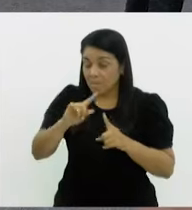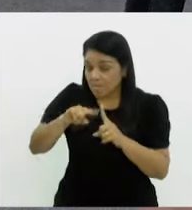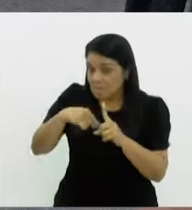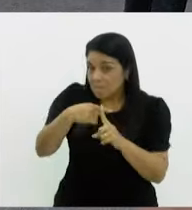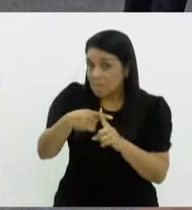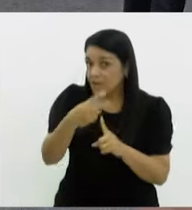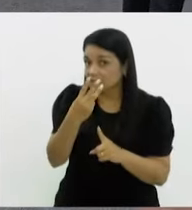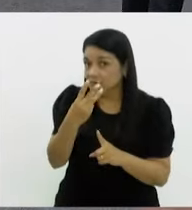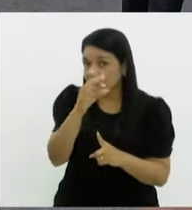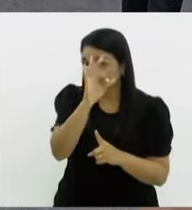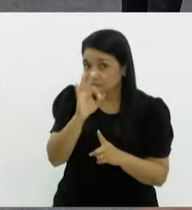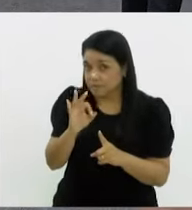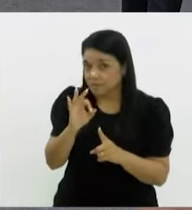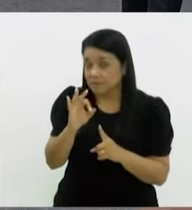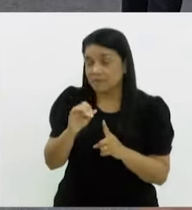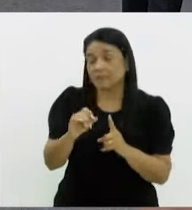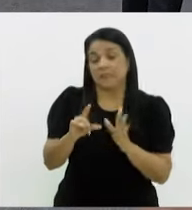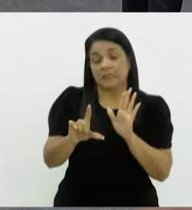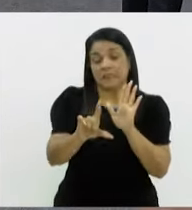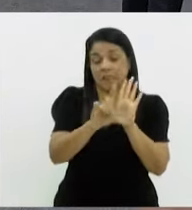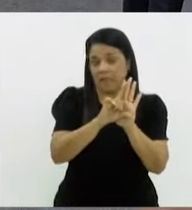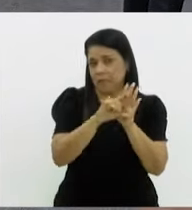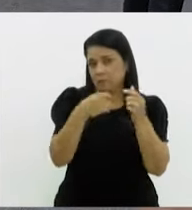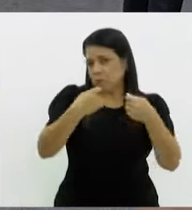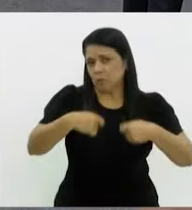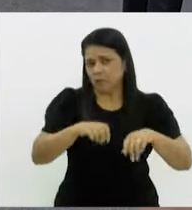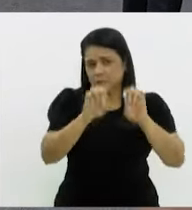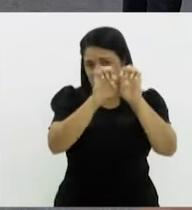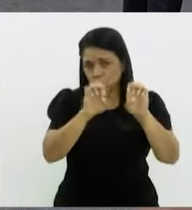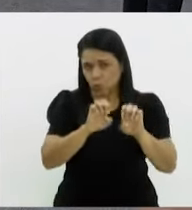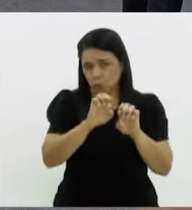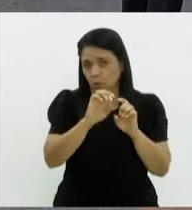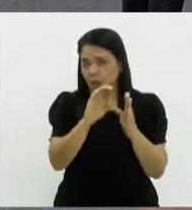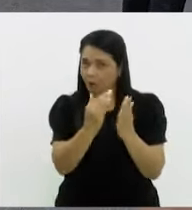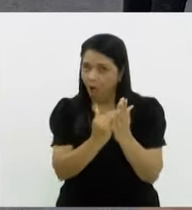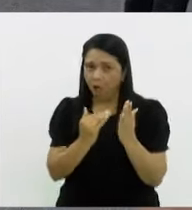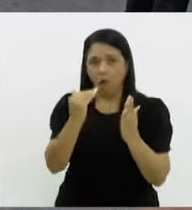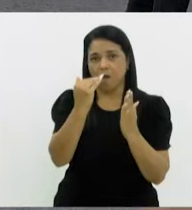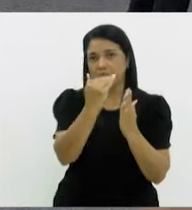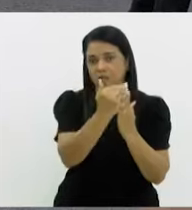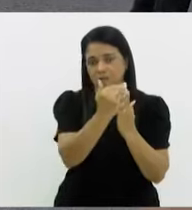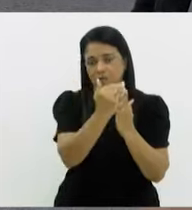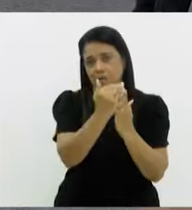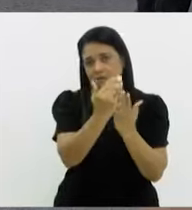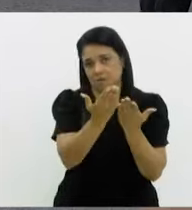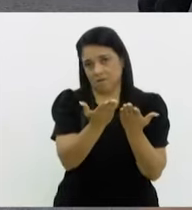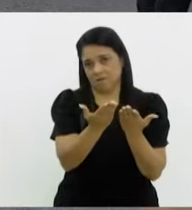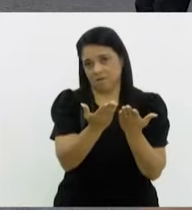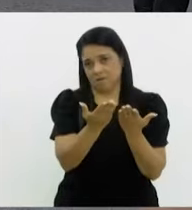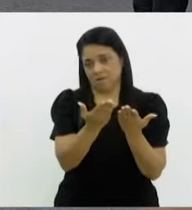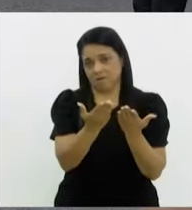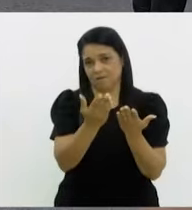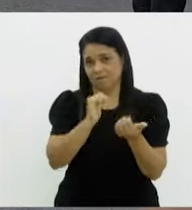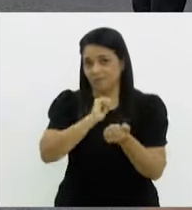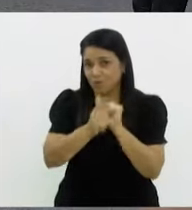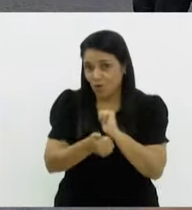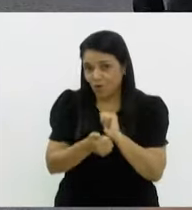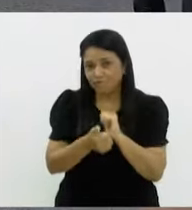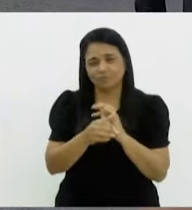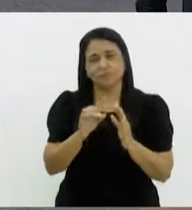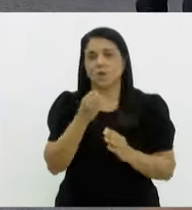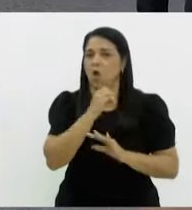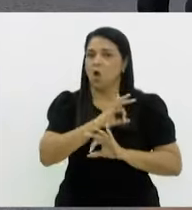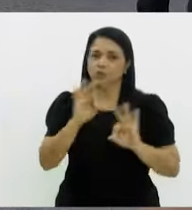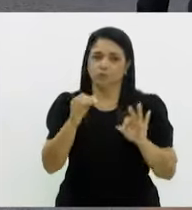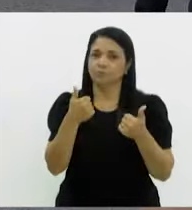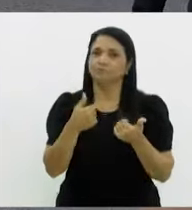precise, na lei, aumentar a estrutura para se realizar o espetáculo, a gente está dentro. Tem como fazer. Perfeito.